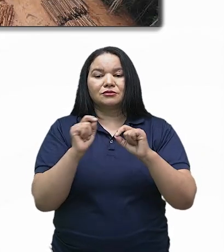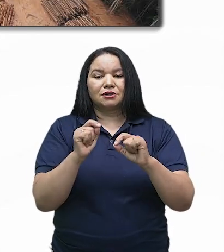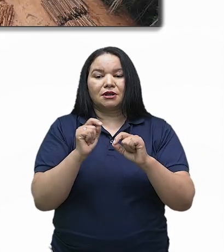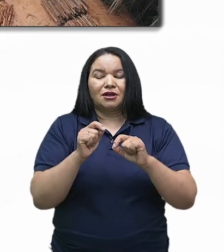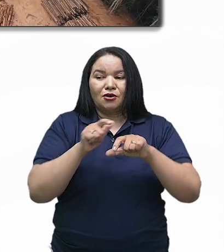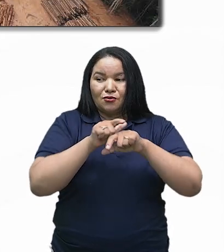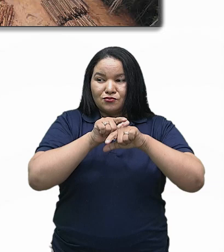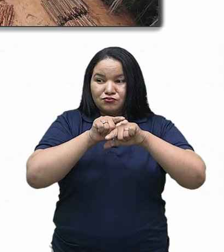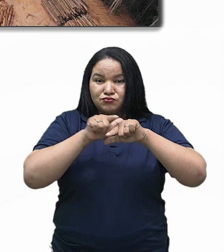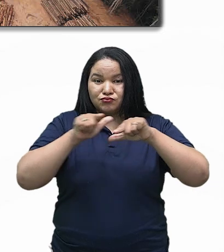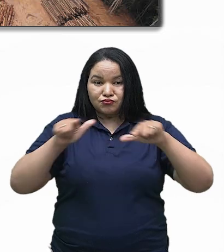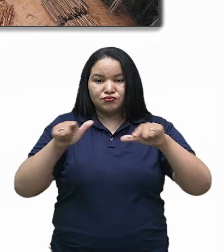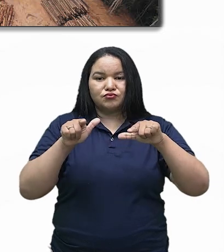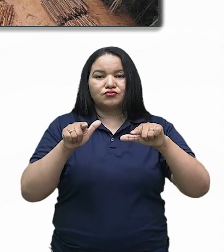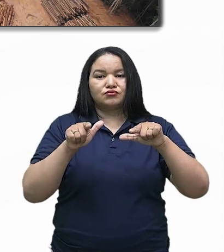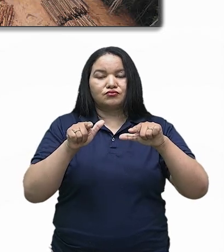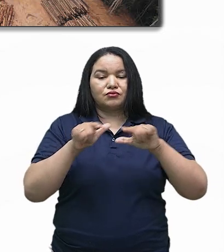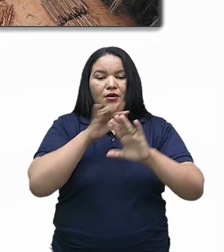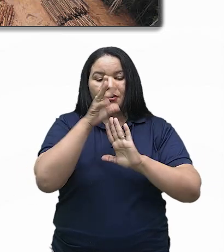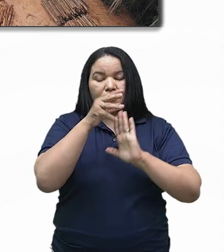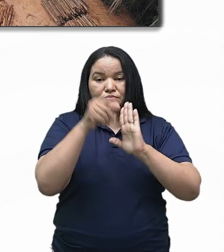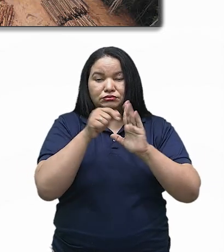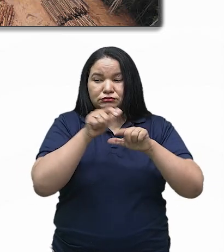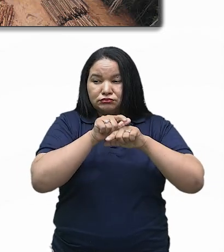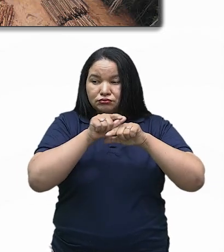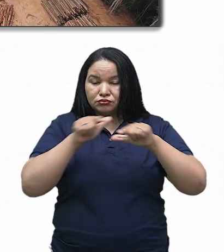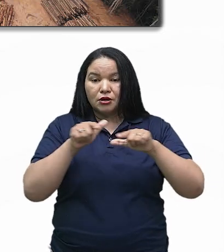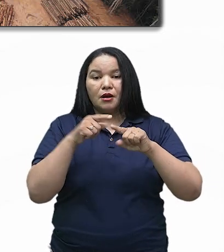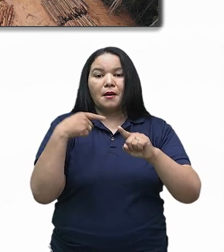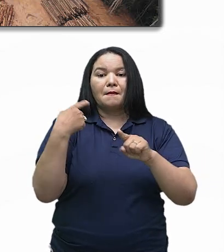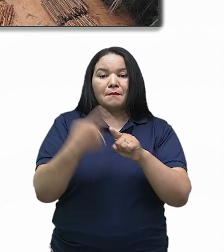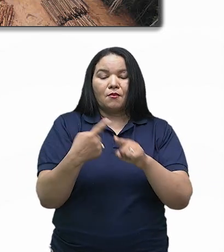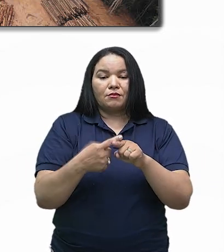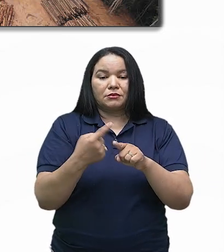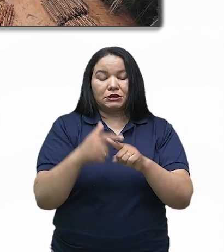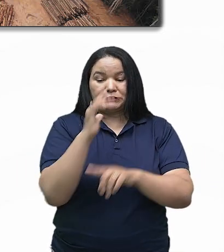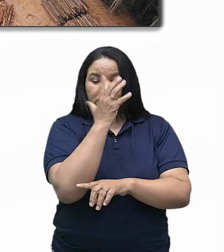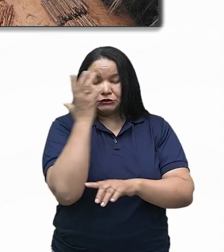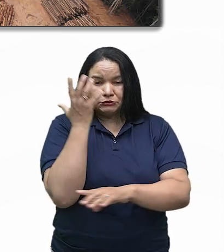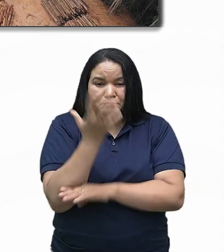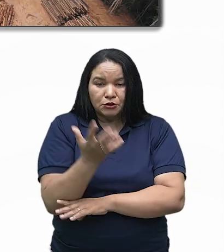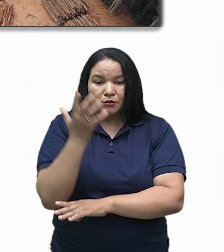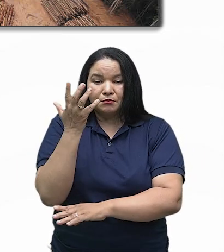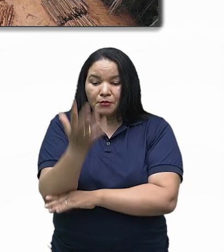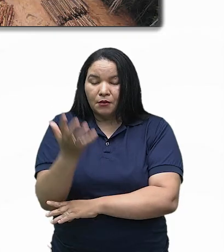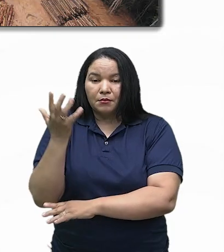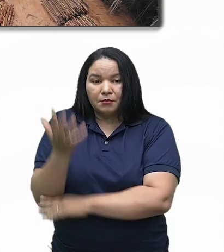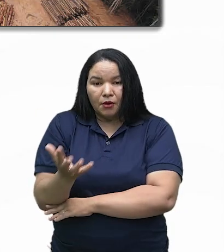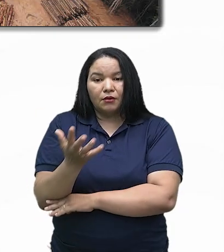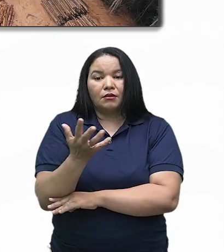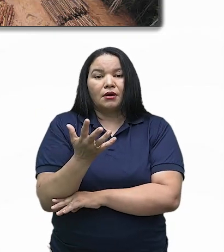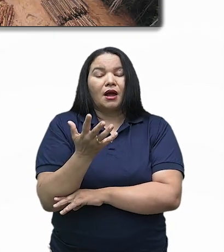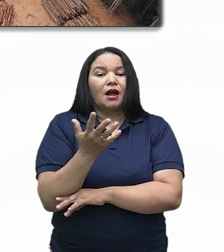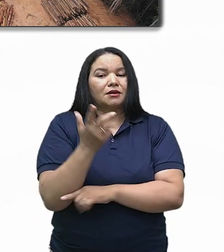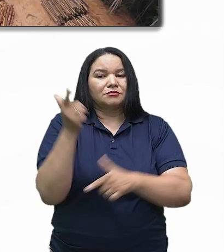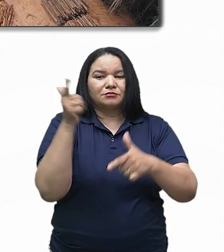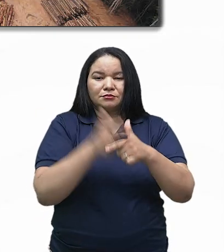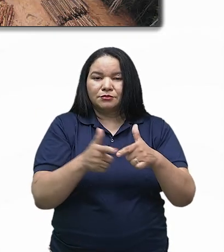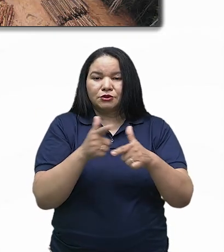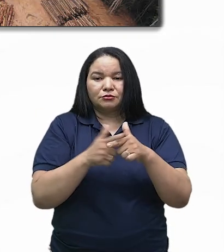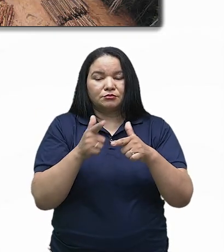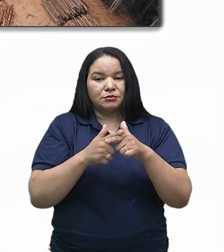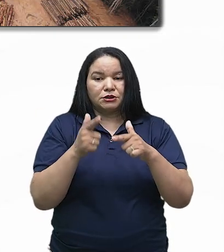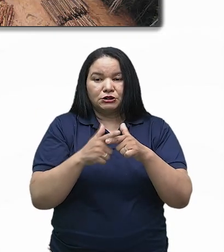savanização da Amazônia. Pois, à medida que o desmatamento avança, ou seja, a derrubada das árvores, que fica cada vez, mais